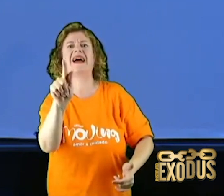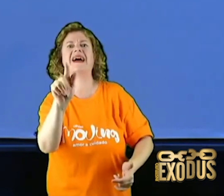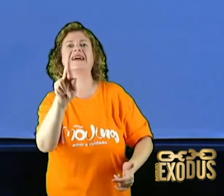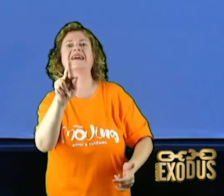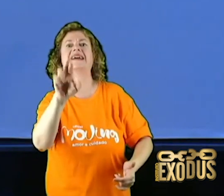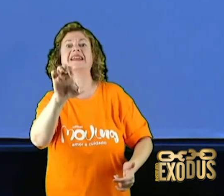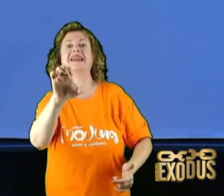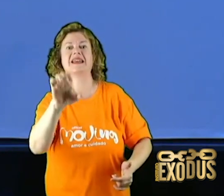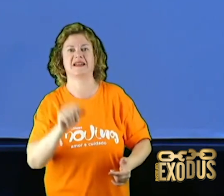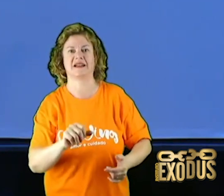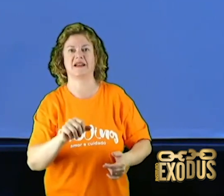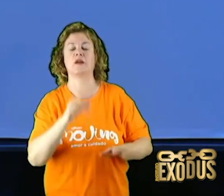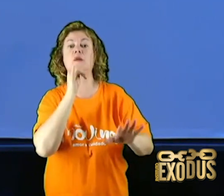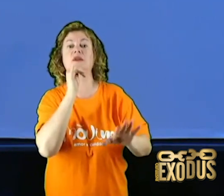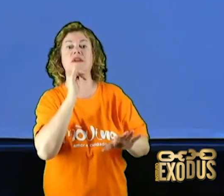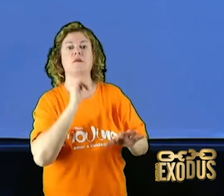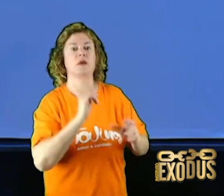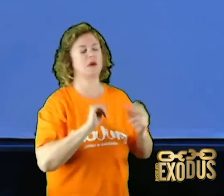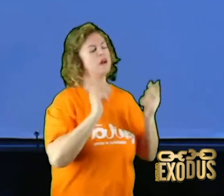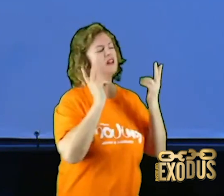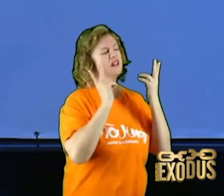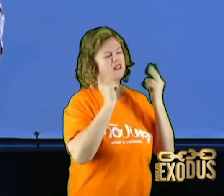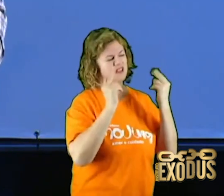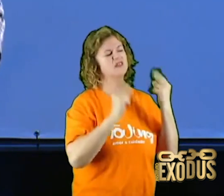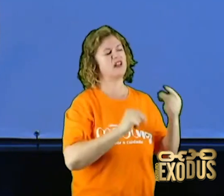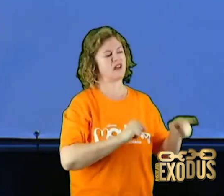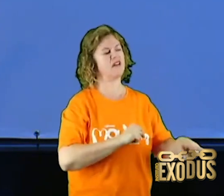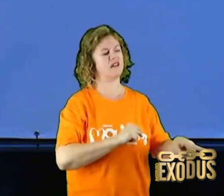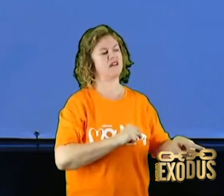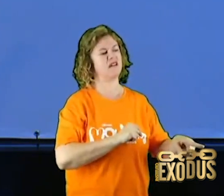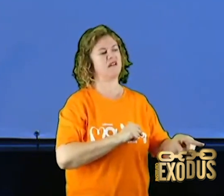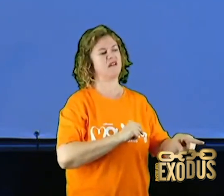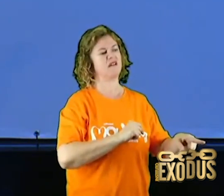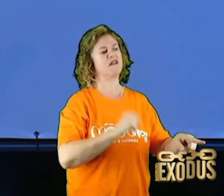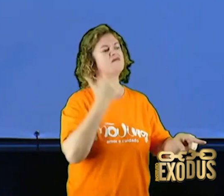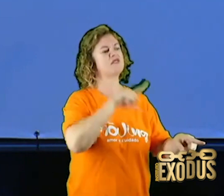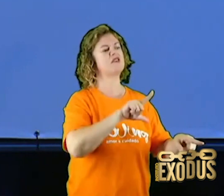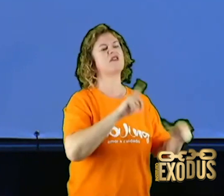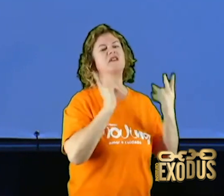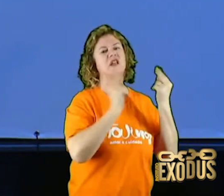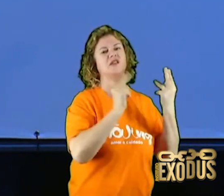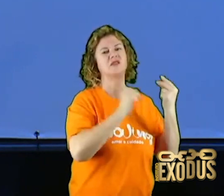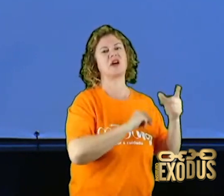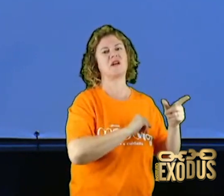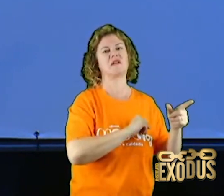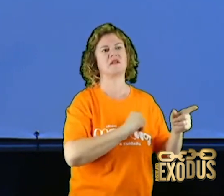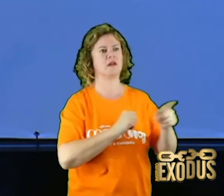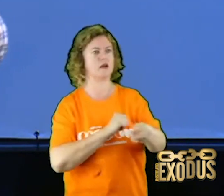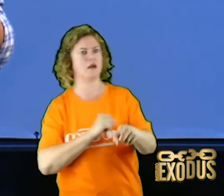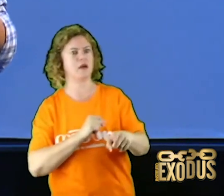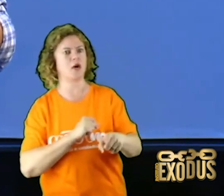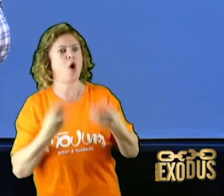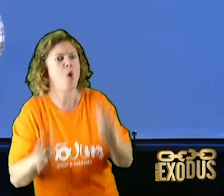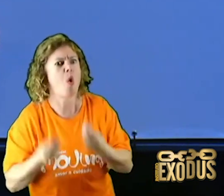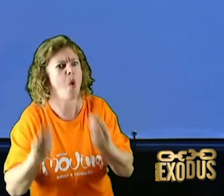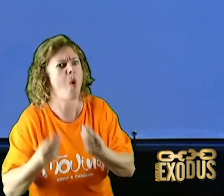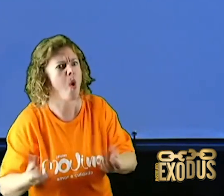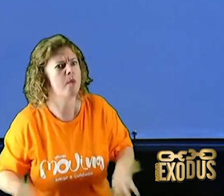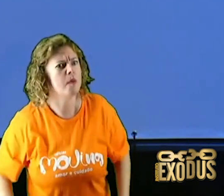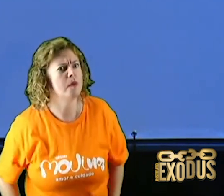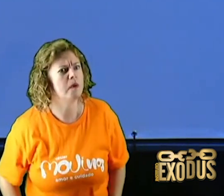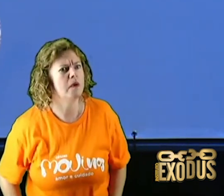natural. Você pega Êxodo, por exemplo, é cheio de milagres. Pó vira piolho.